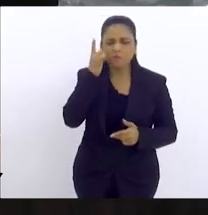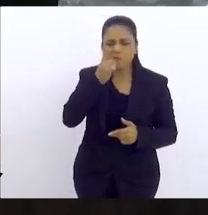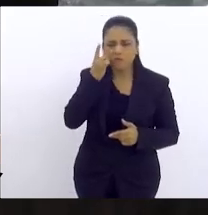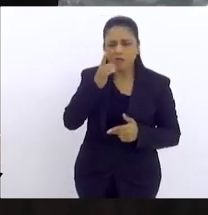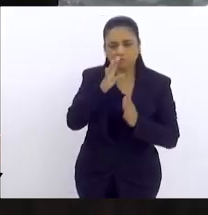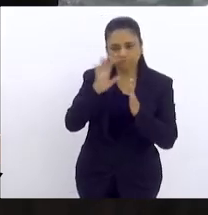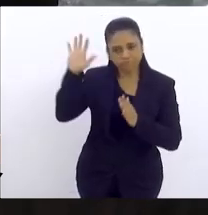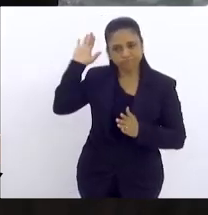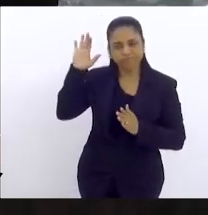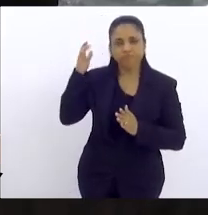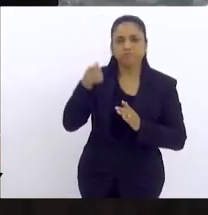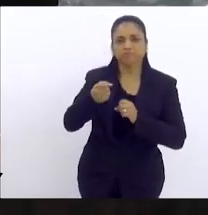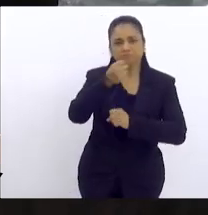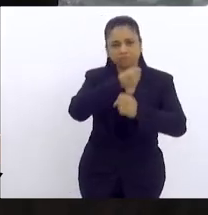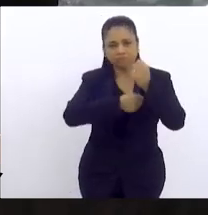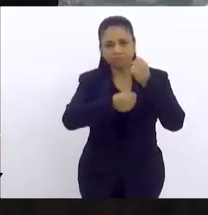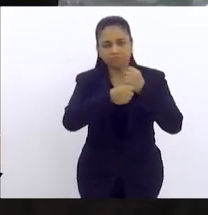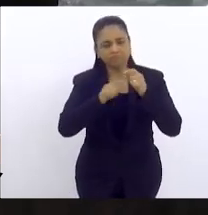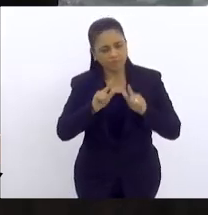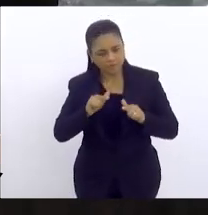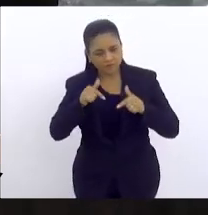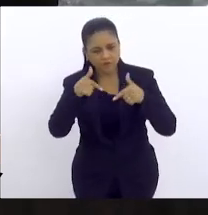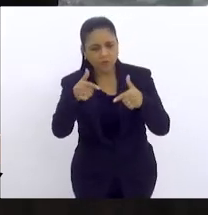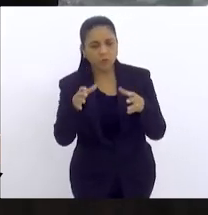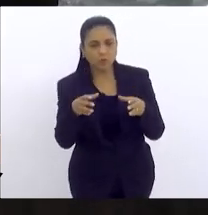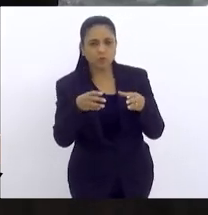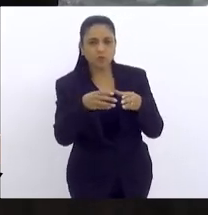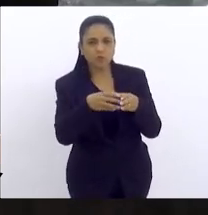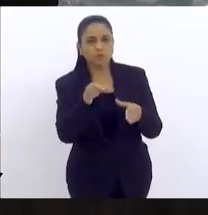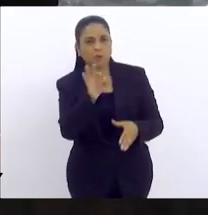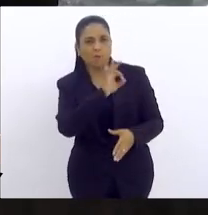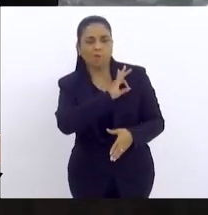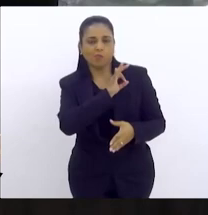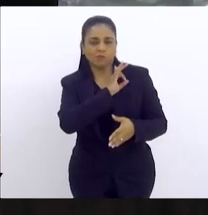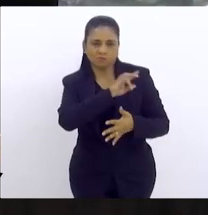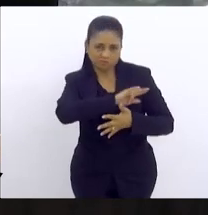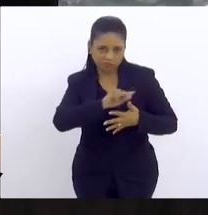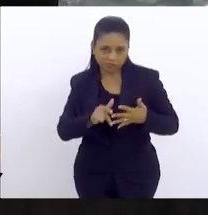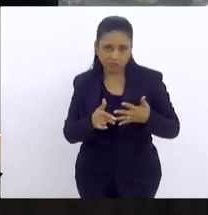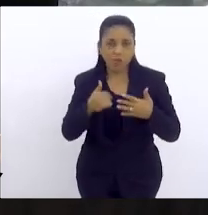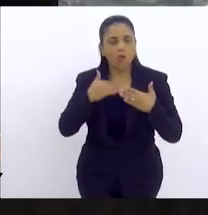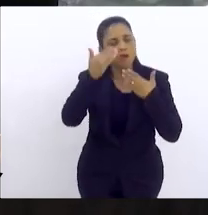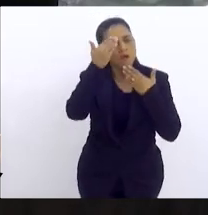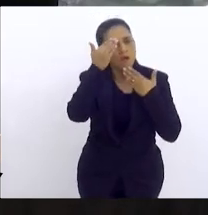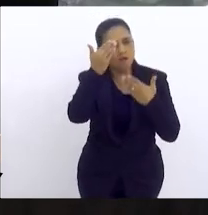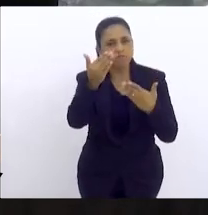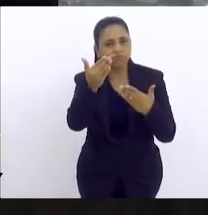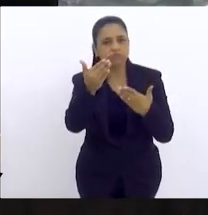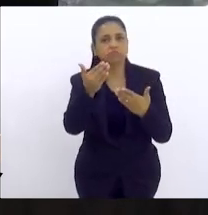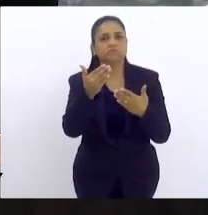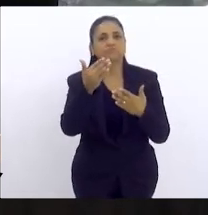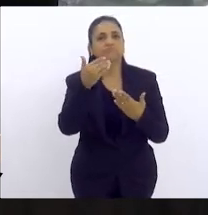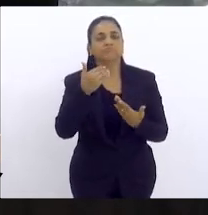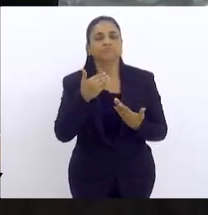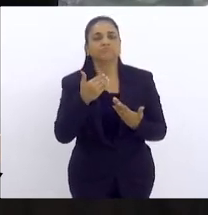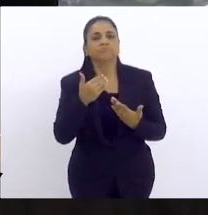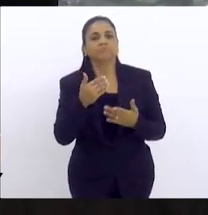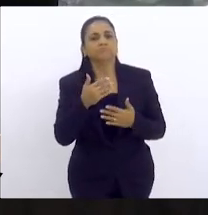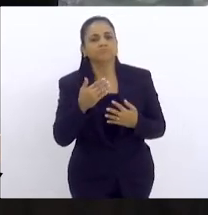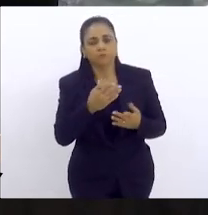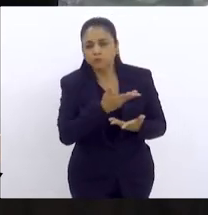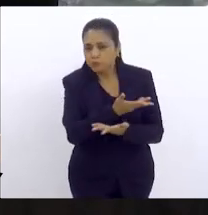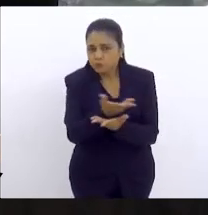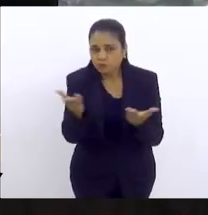defendendo aqui a nossa Corporação e todas as polícias então quero agradecer mas é muito obrigado a todos os senhores